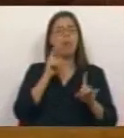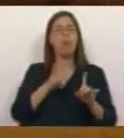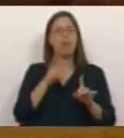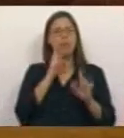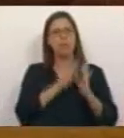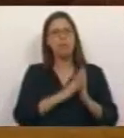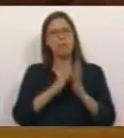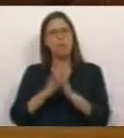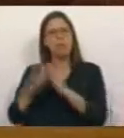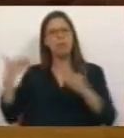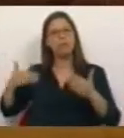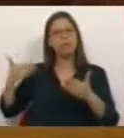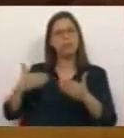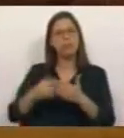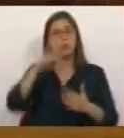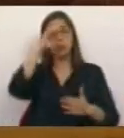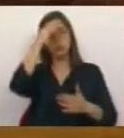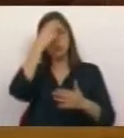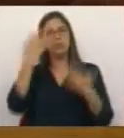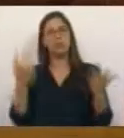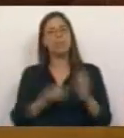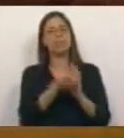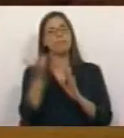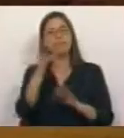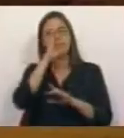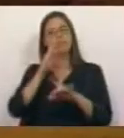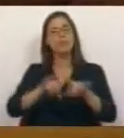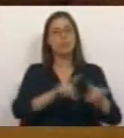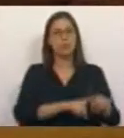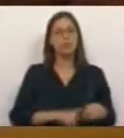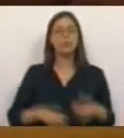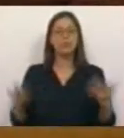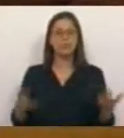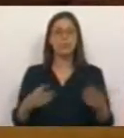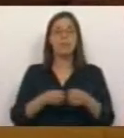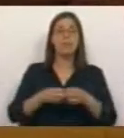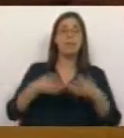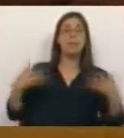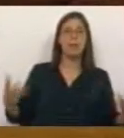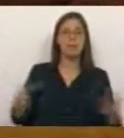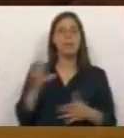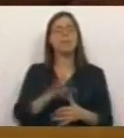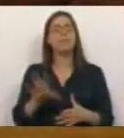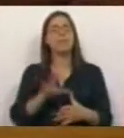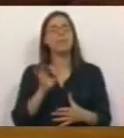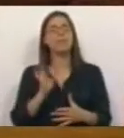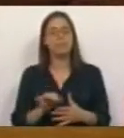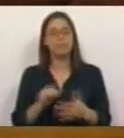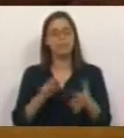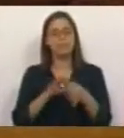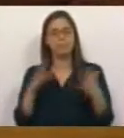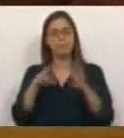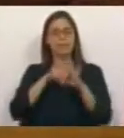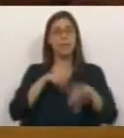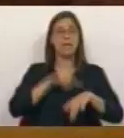a assistir ao longo do tempo a um esforço por parte de vários governos no sentido de multiplicar os mecanismos de